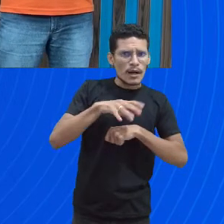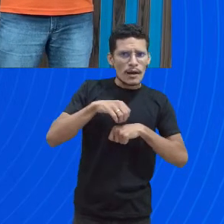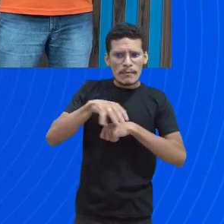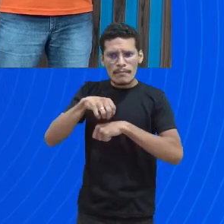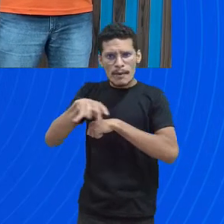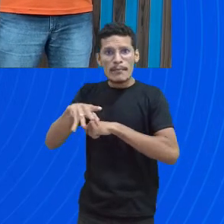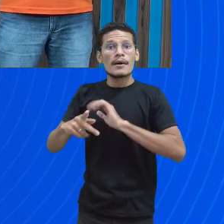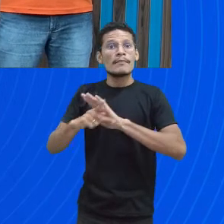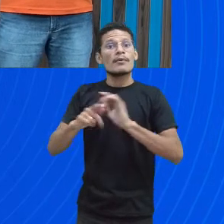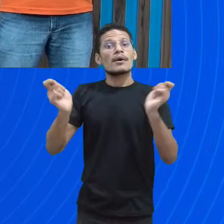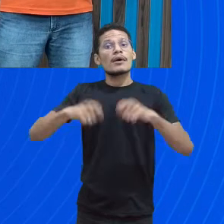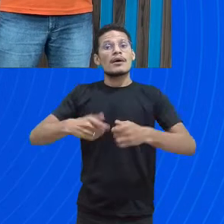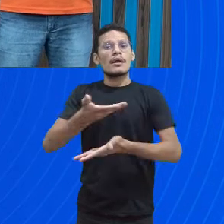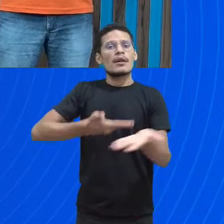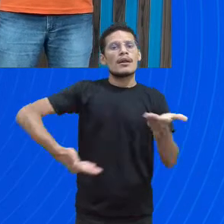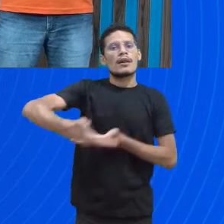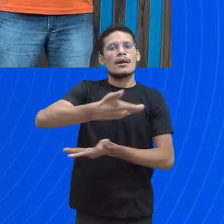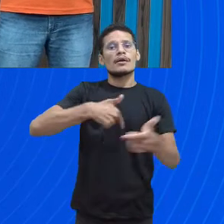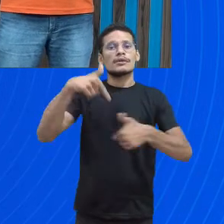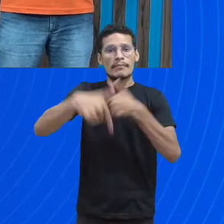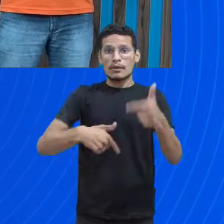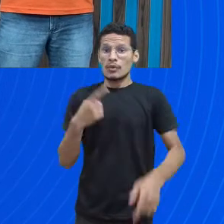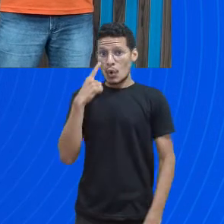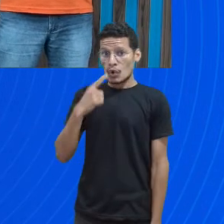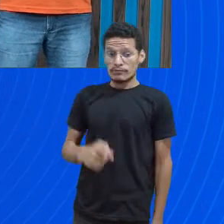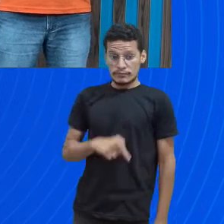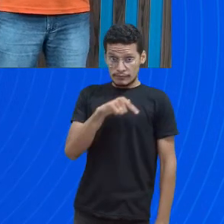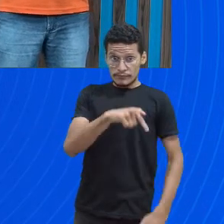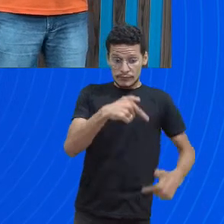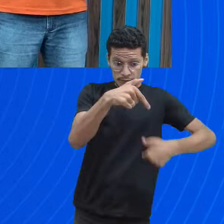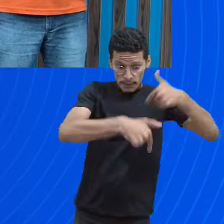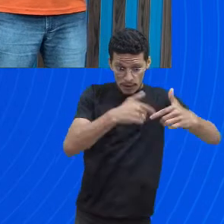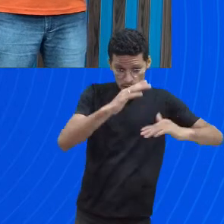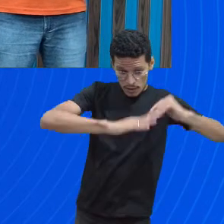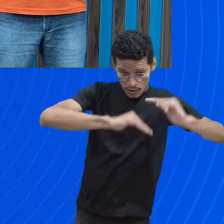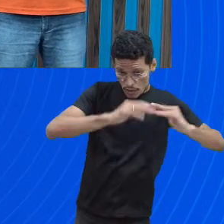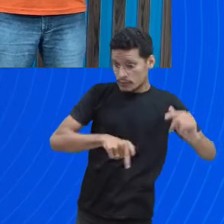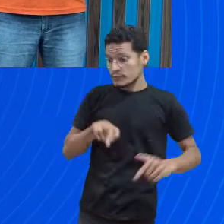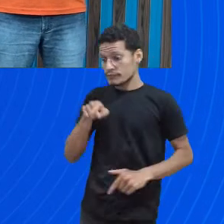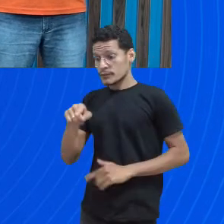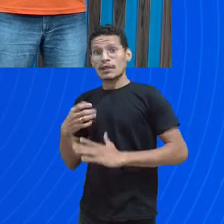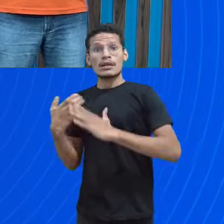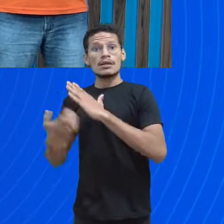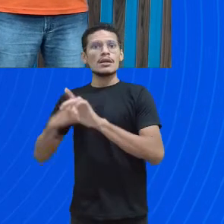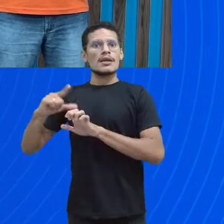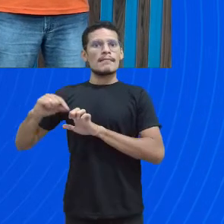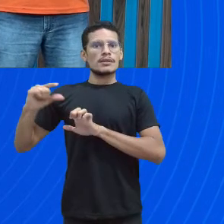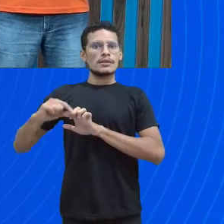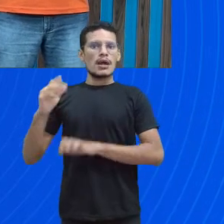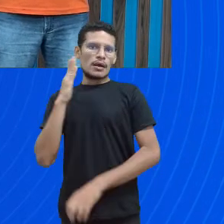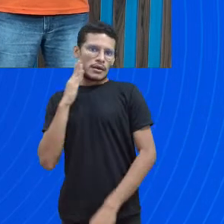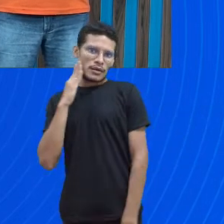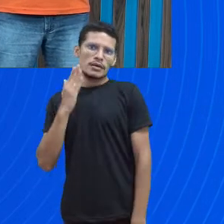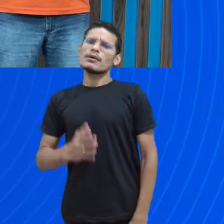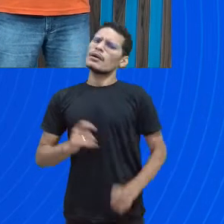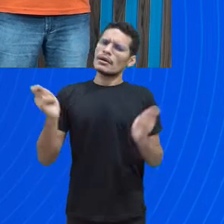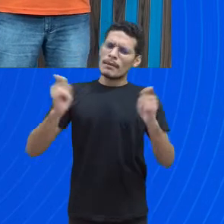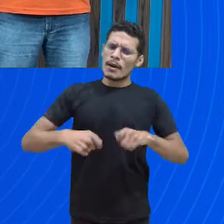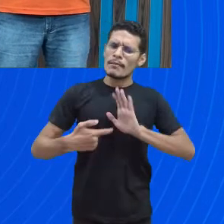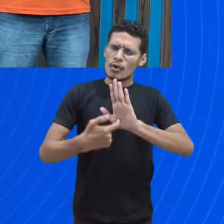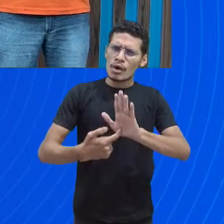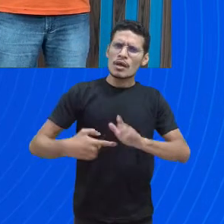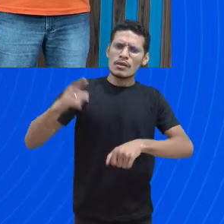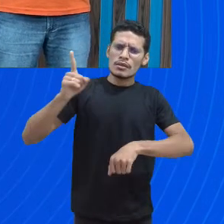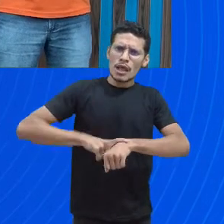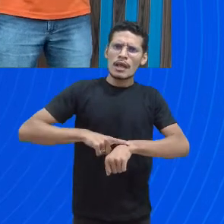de trabalho, as relações entre o trabalhador e o empregador, né, estabelecendo ali tempo de trabalho,